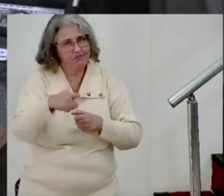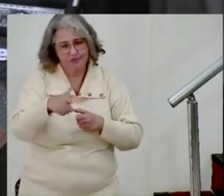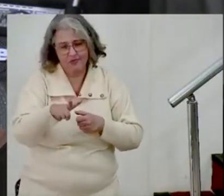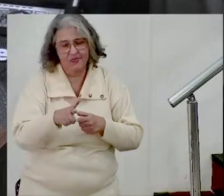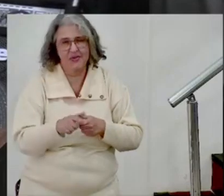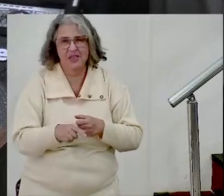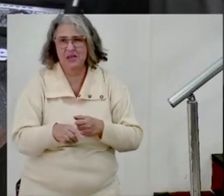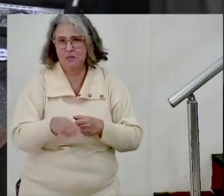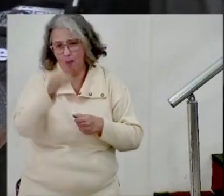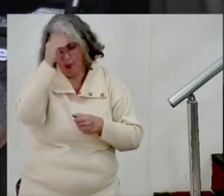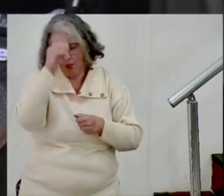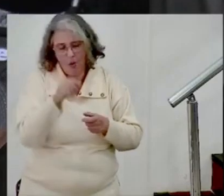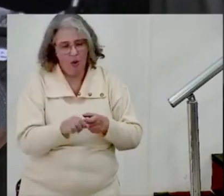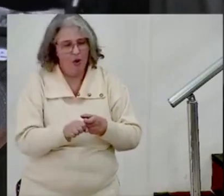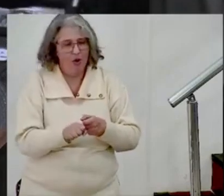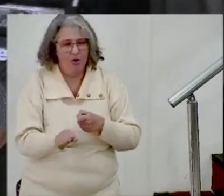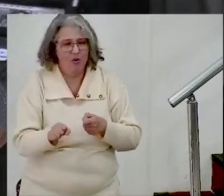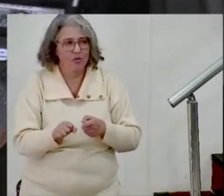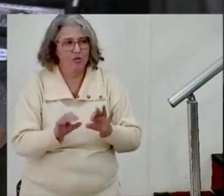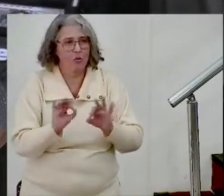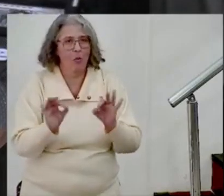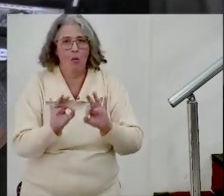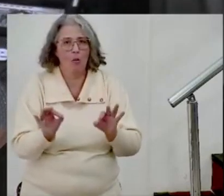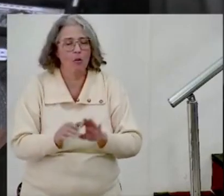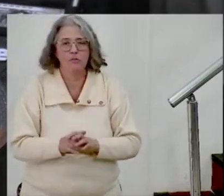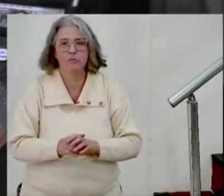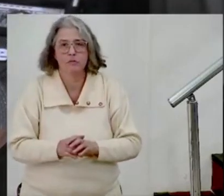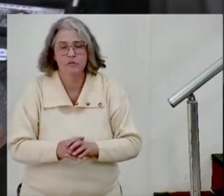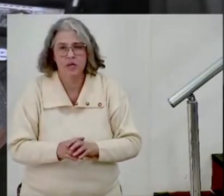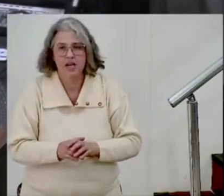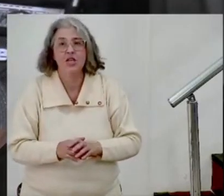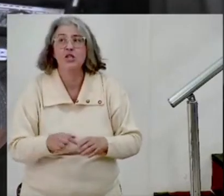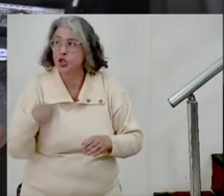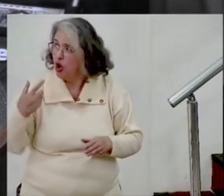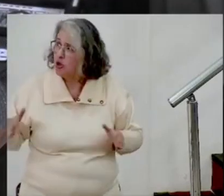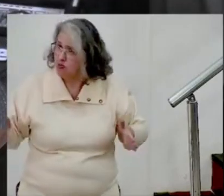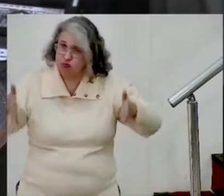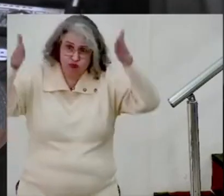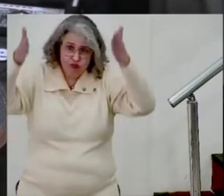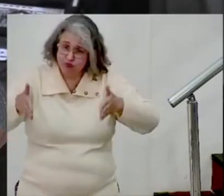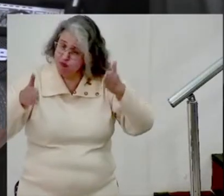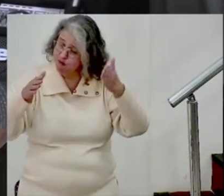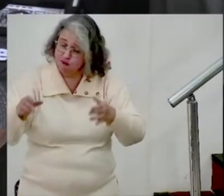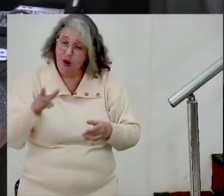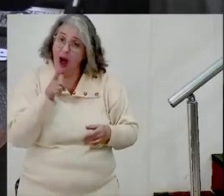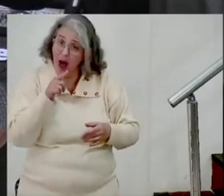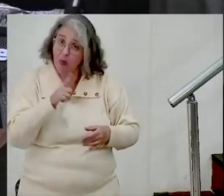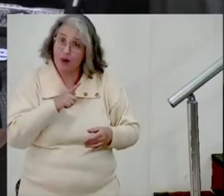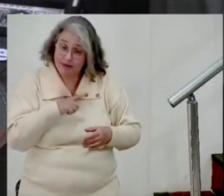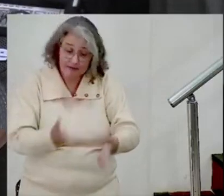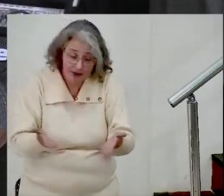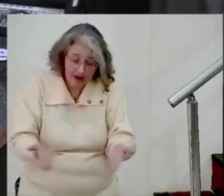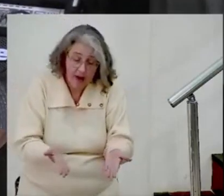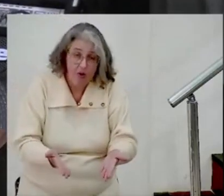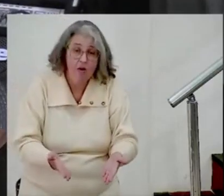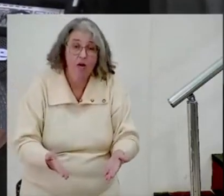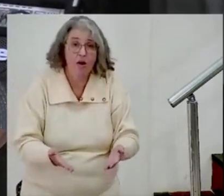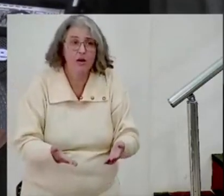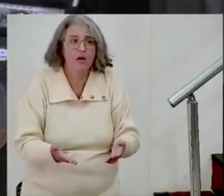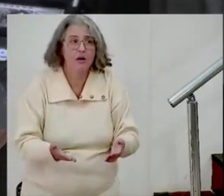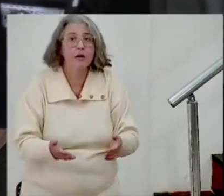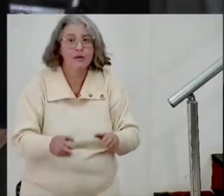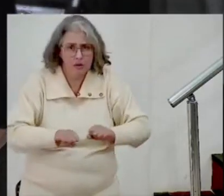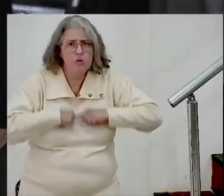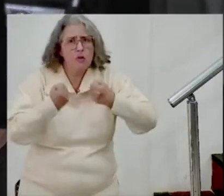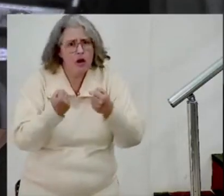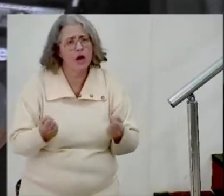água para o lado de dentro. Nós construímos um muro. Coragem! Confiem, Deus está conosco. E ele chega e diz assim,